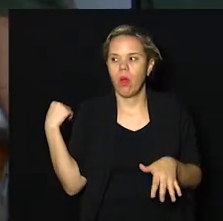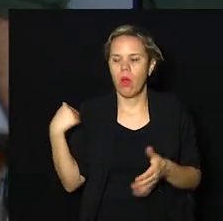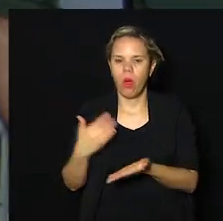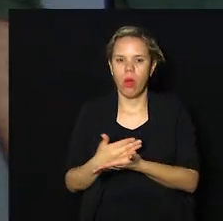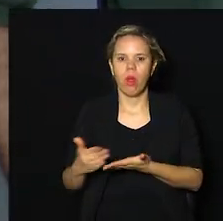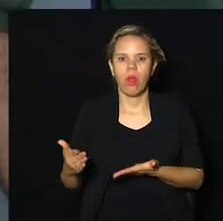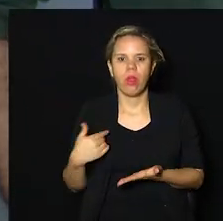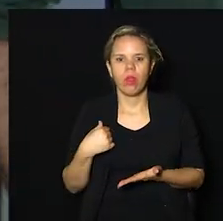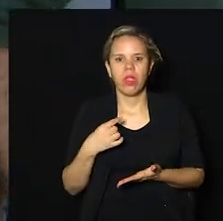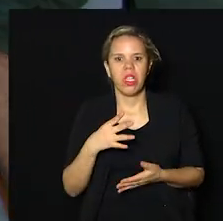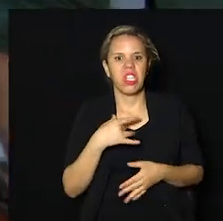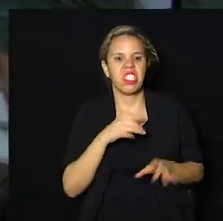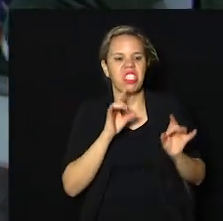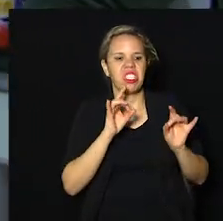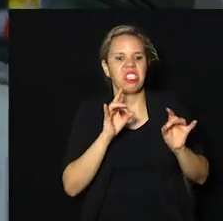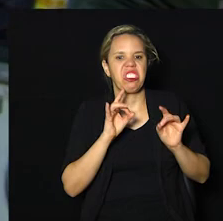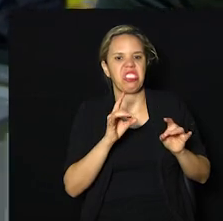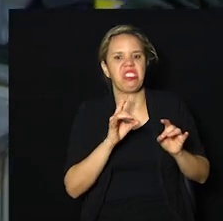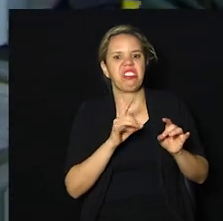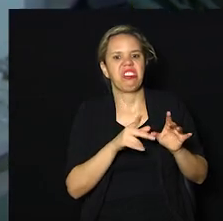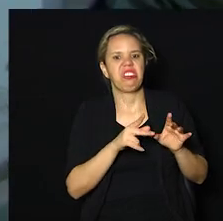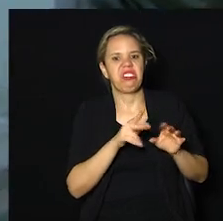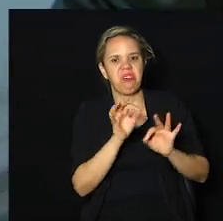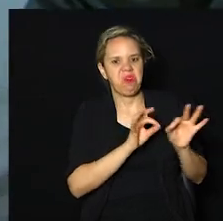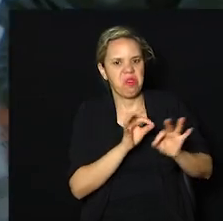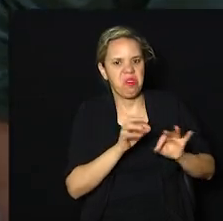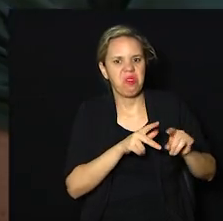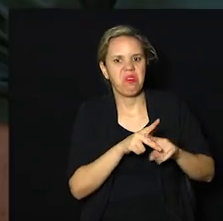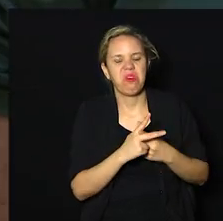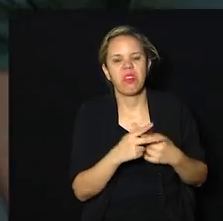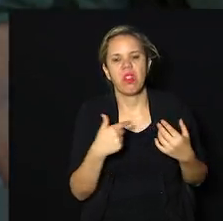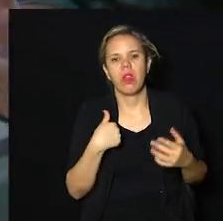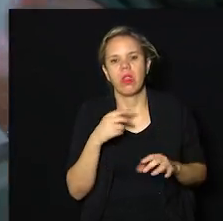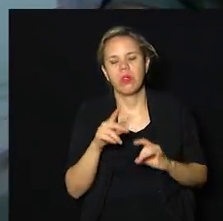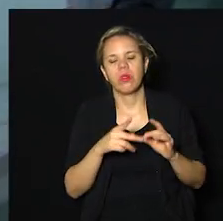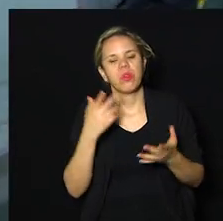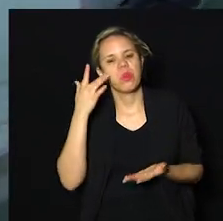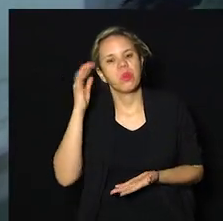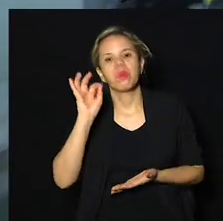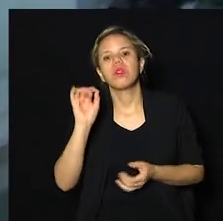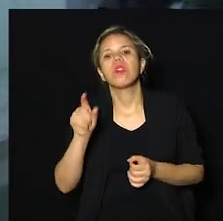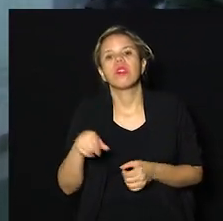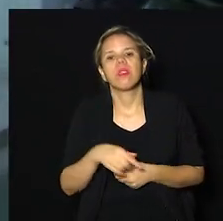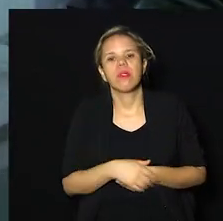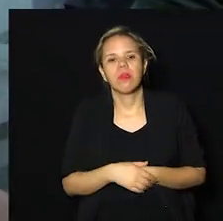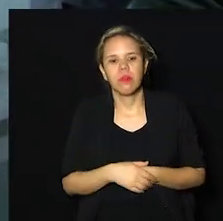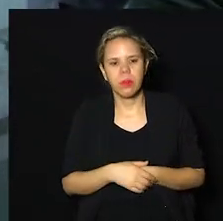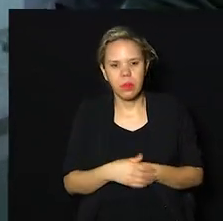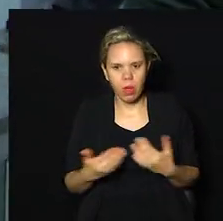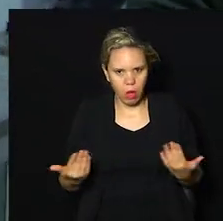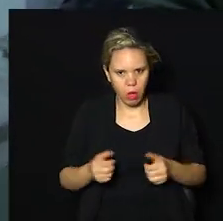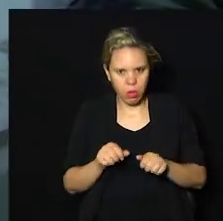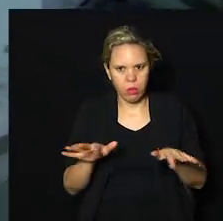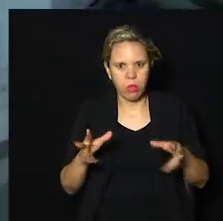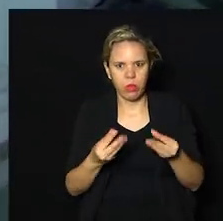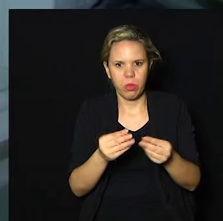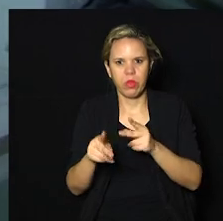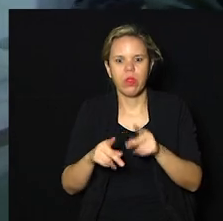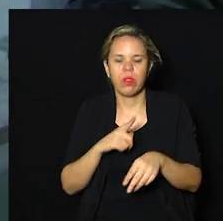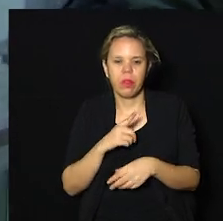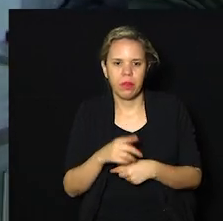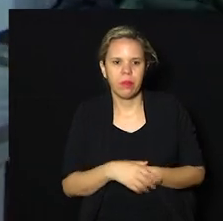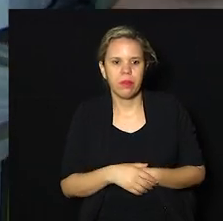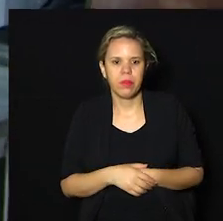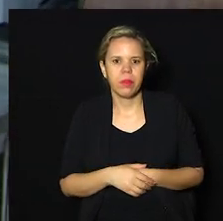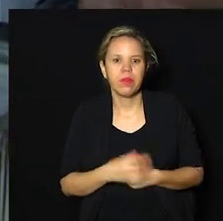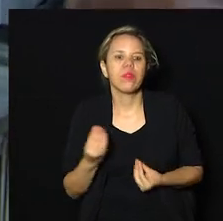era chamado de marceneiro de luxo. Mas o que é? Sou luthier. O que é isso? Mas hoje em dia já tá mais